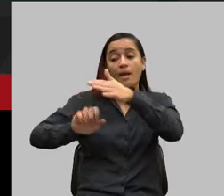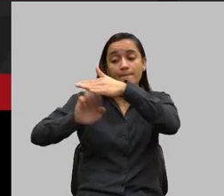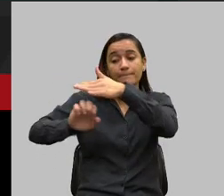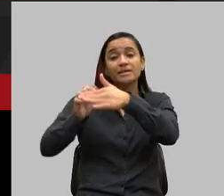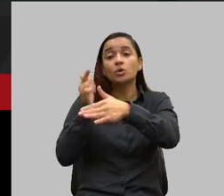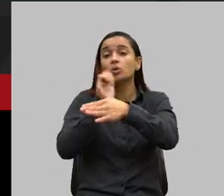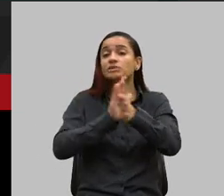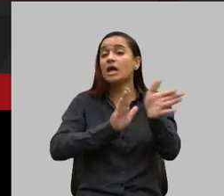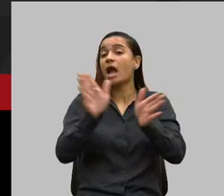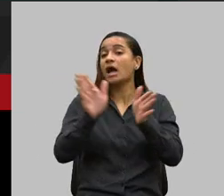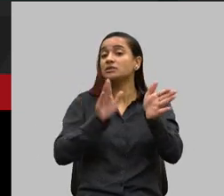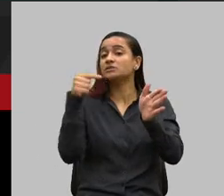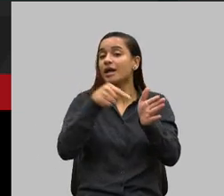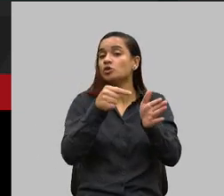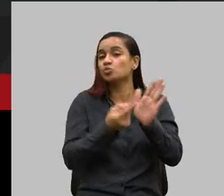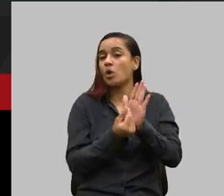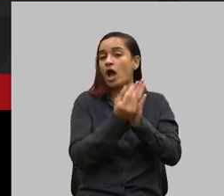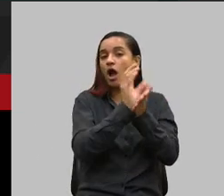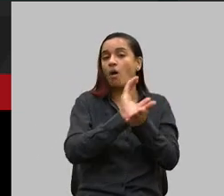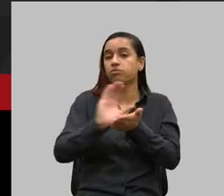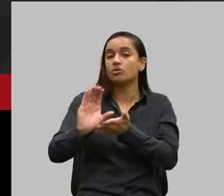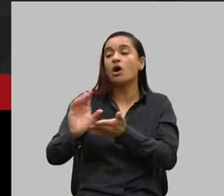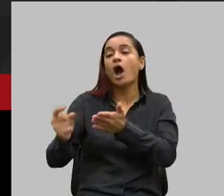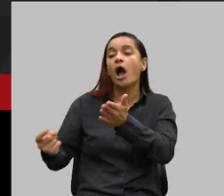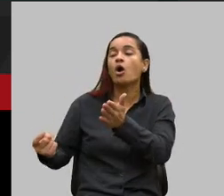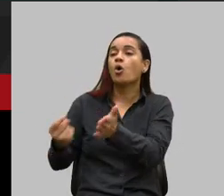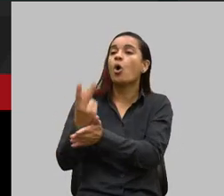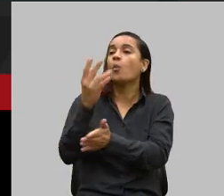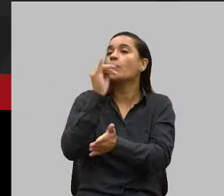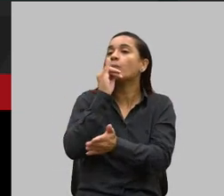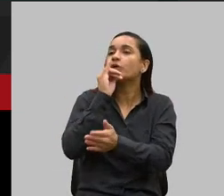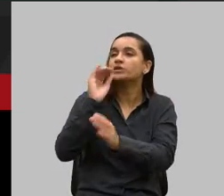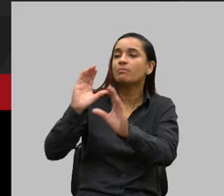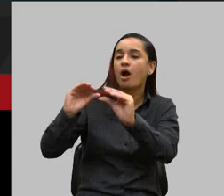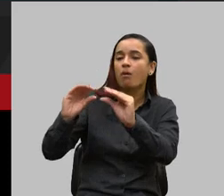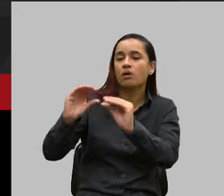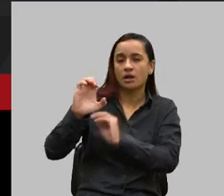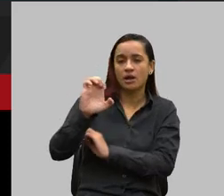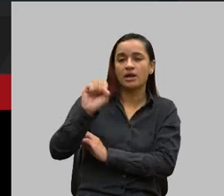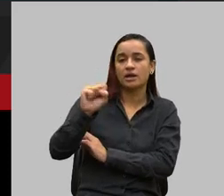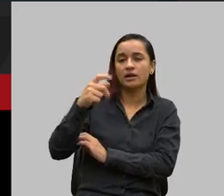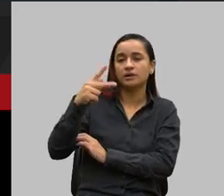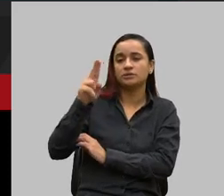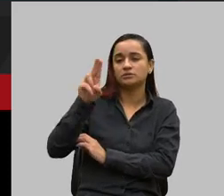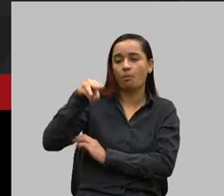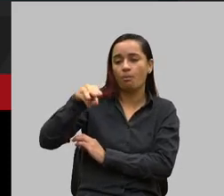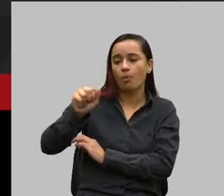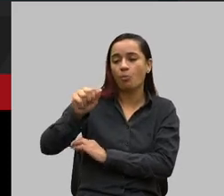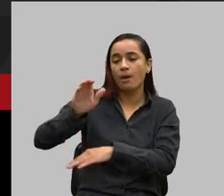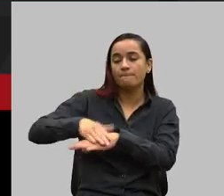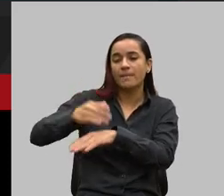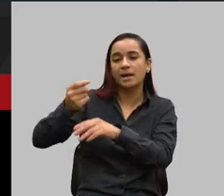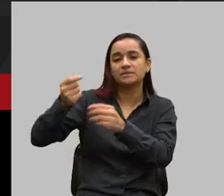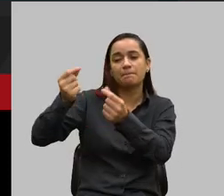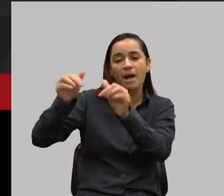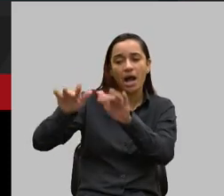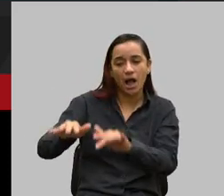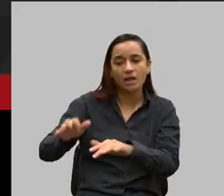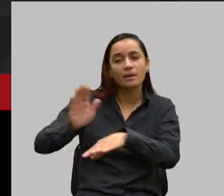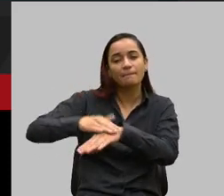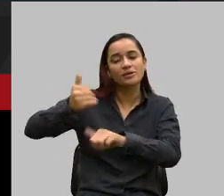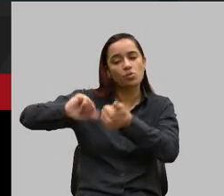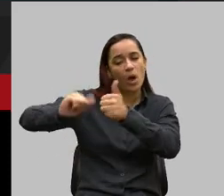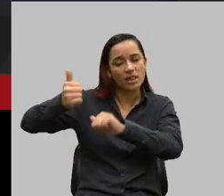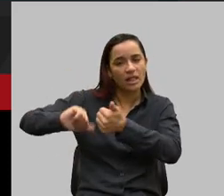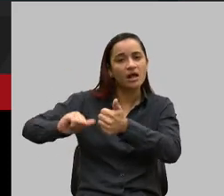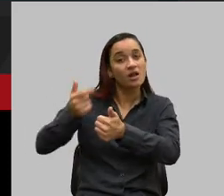espuma mais barata com mais qualidade para que os calçados de Nova Serrana possam ter mais competitividade então